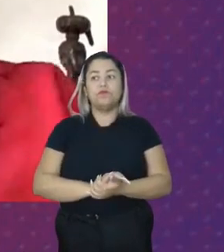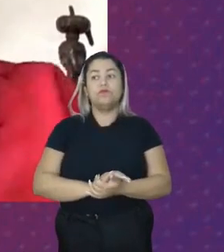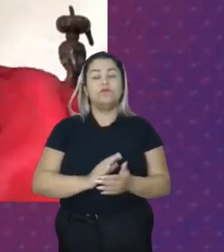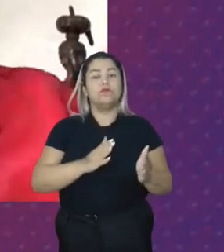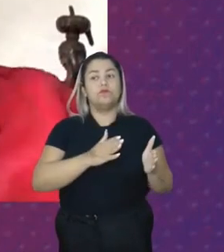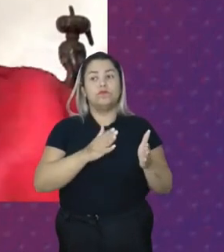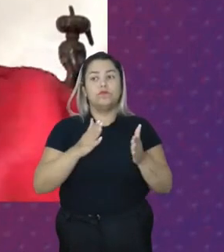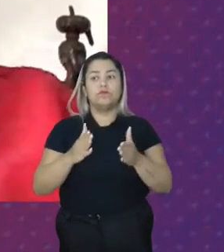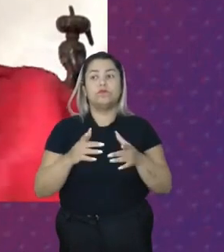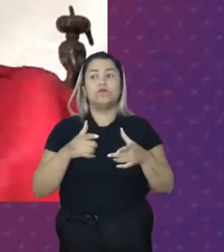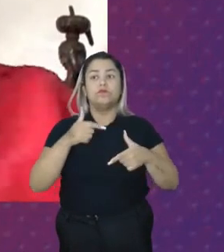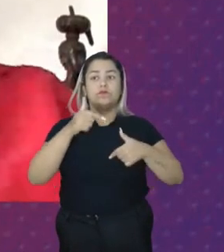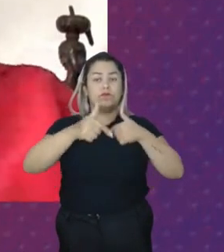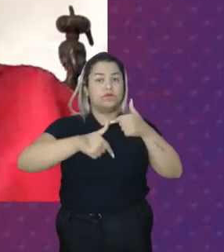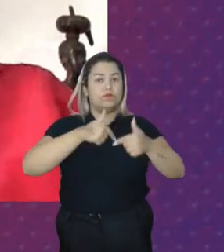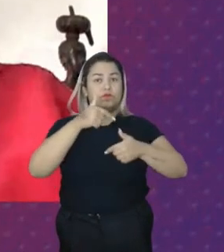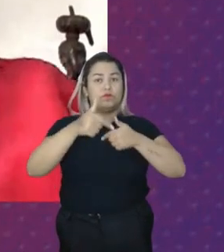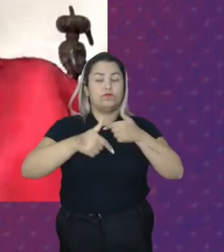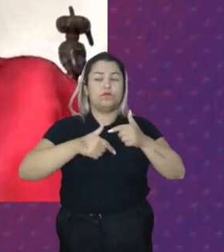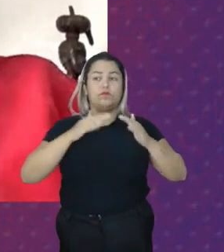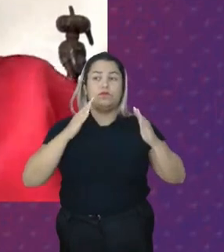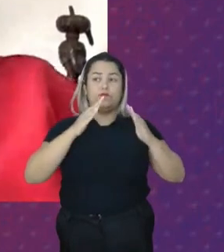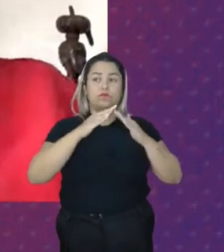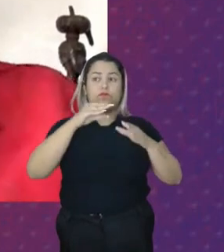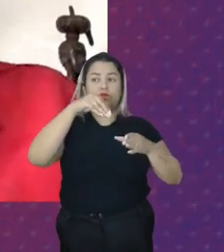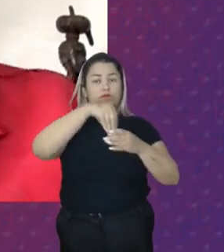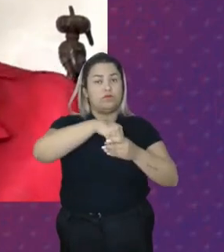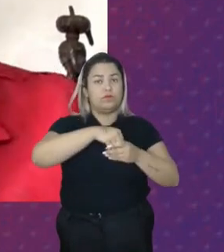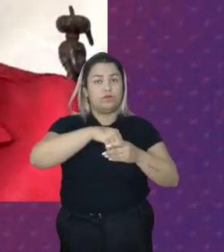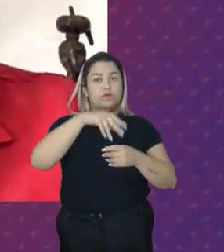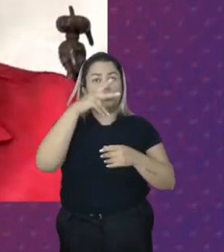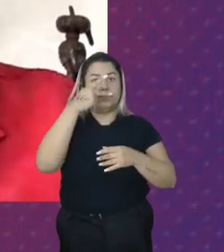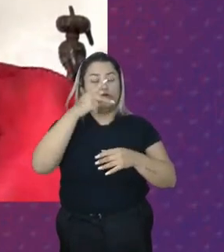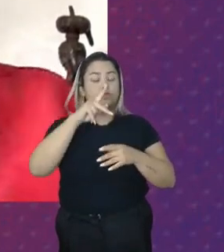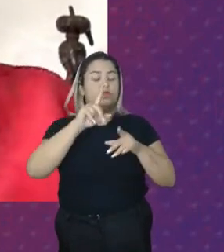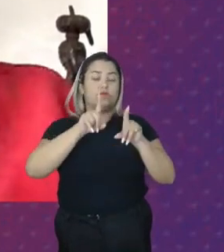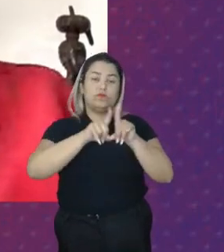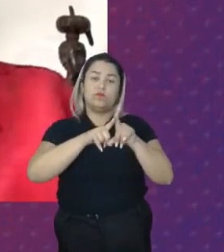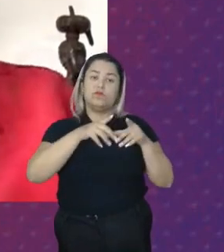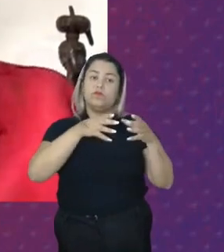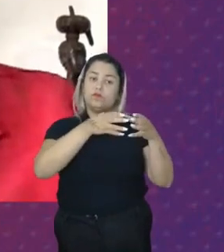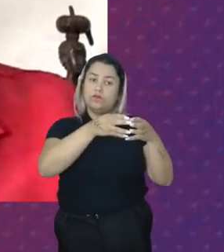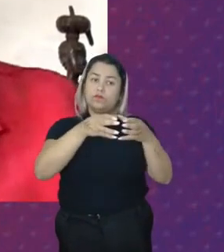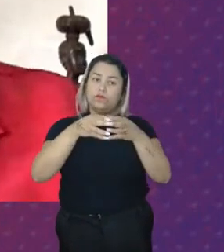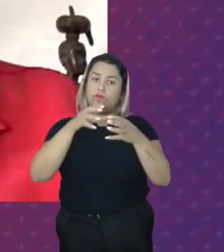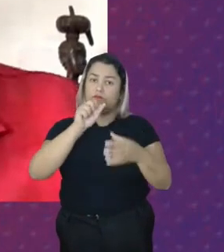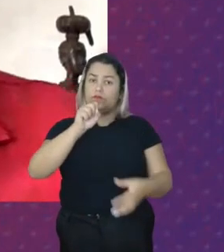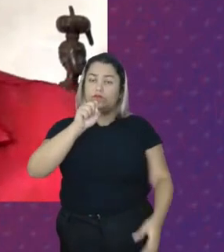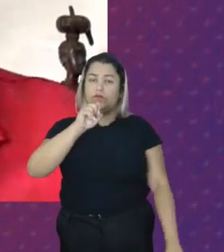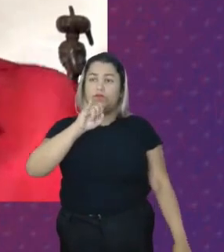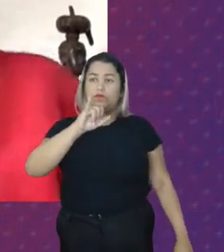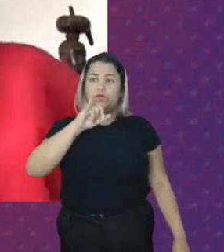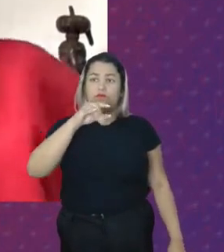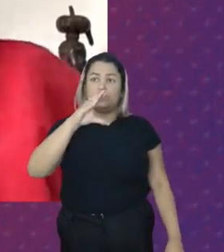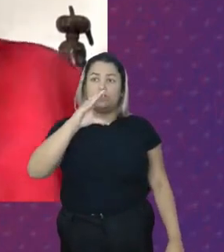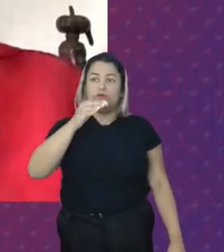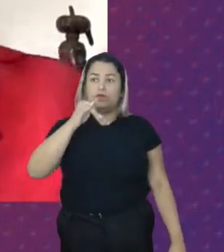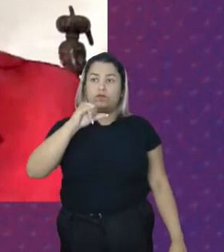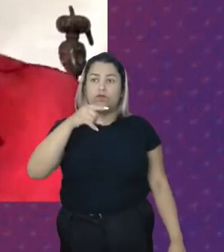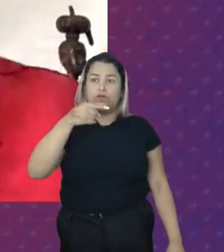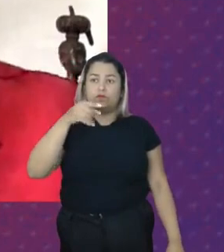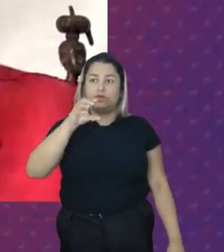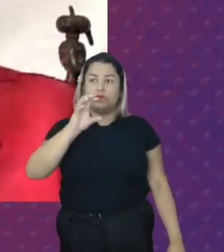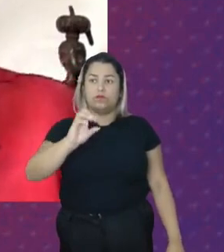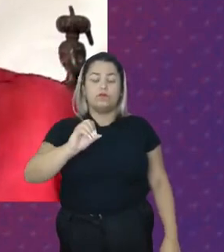processo Onde as Trabalhadoras Domésticas A partir Das suas Associações Que ainda Não tínhamos Uma formação